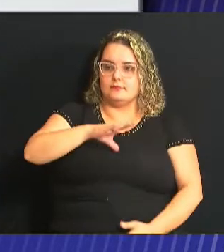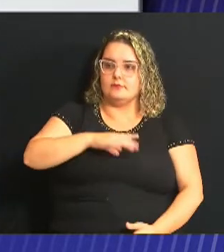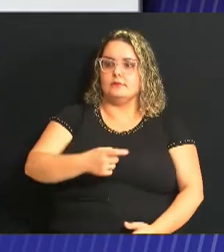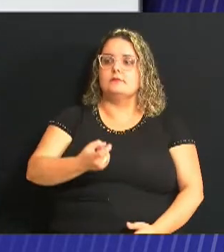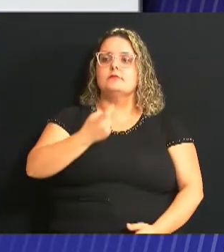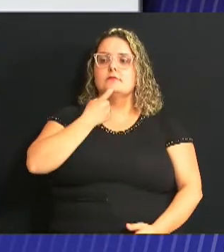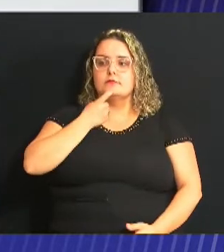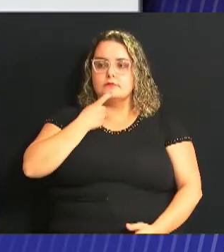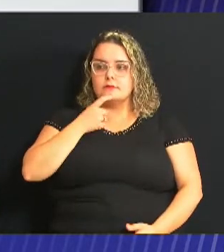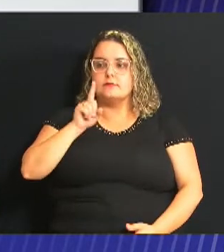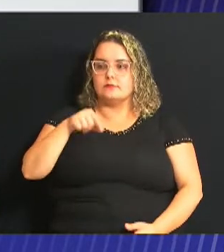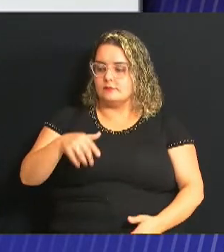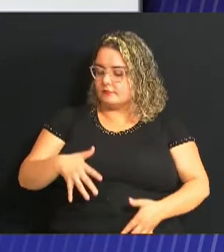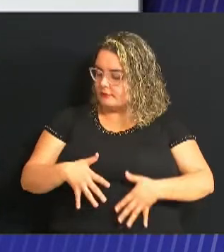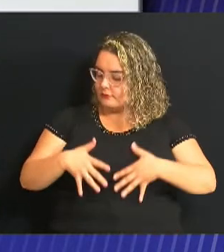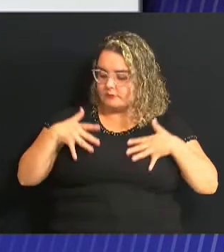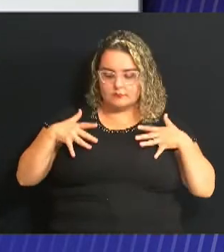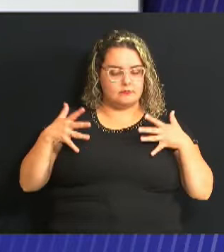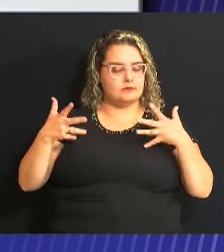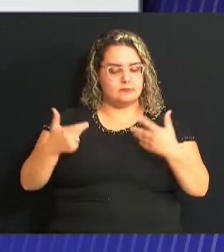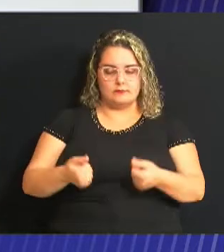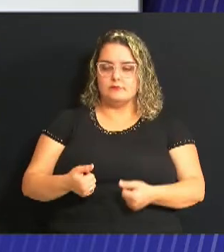Campinas é o orgulho de todo campineiro.